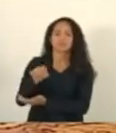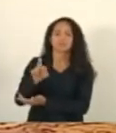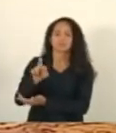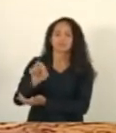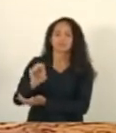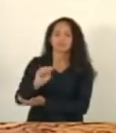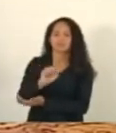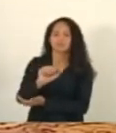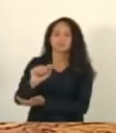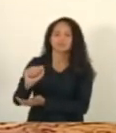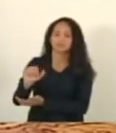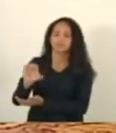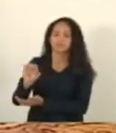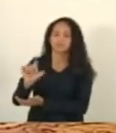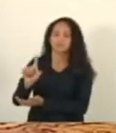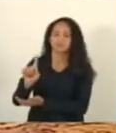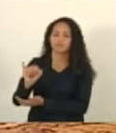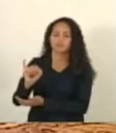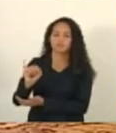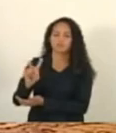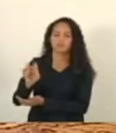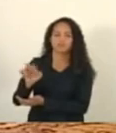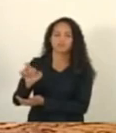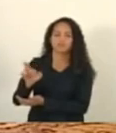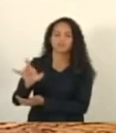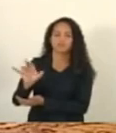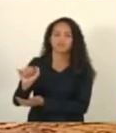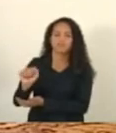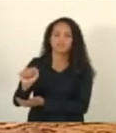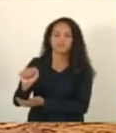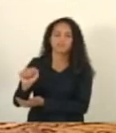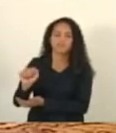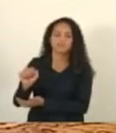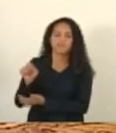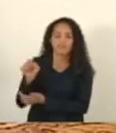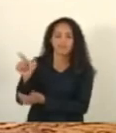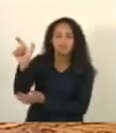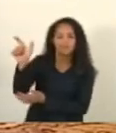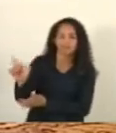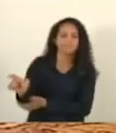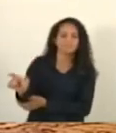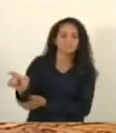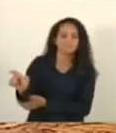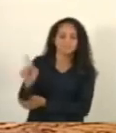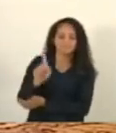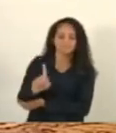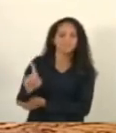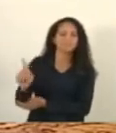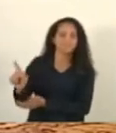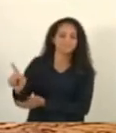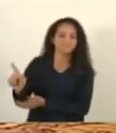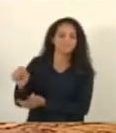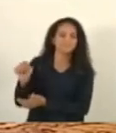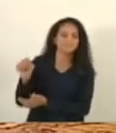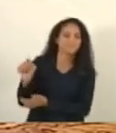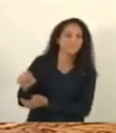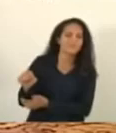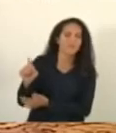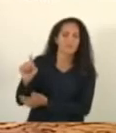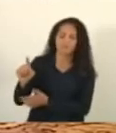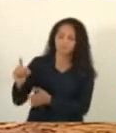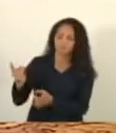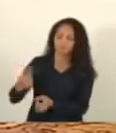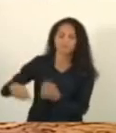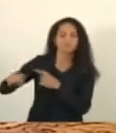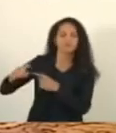Oliveira. A professora Andressa Antônio de Oliveira passa a ser um case de